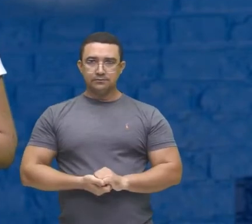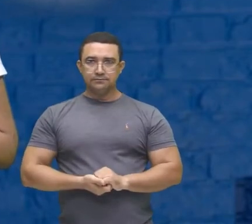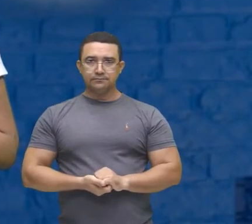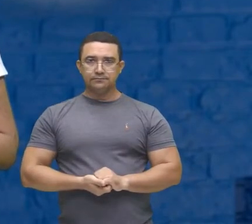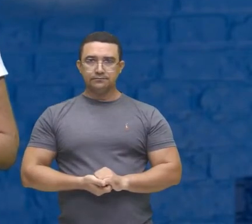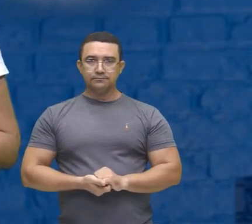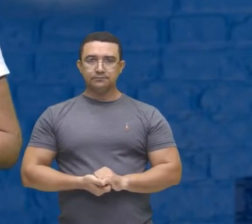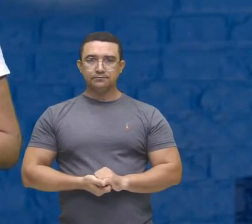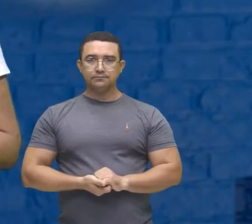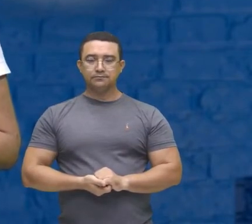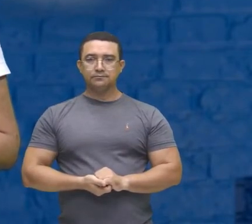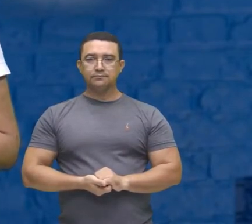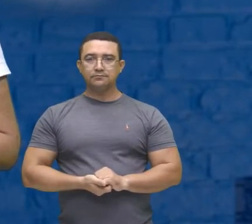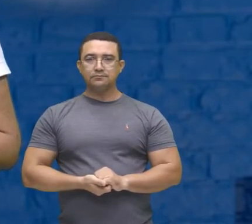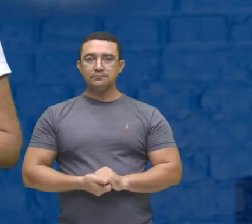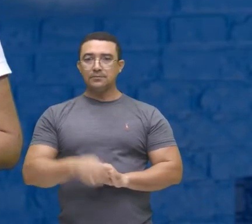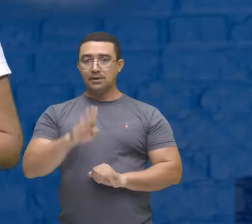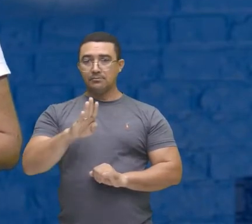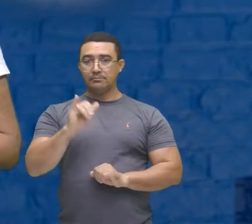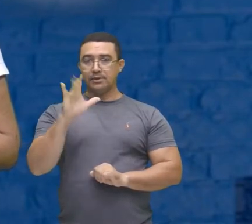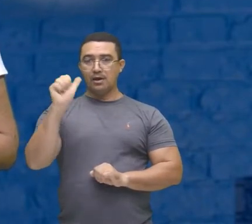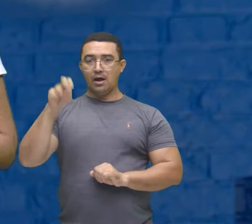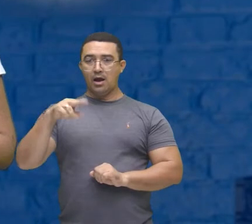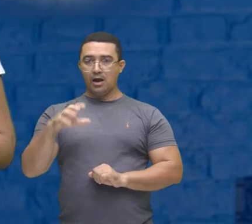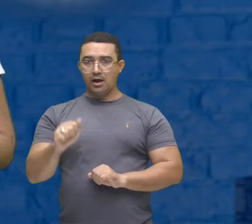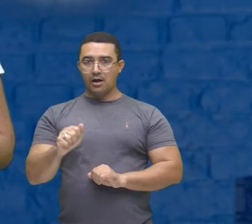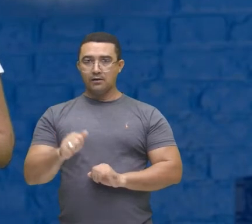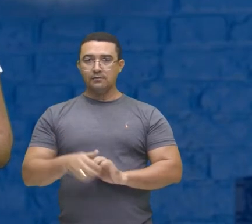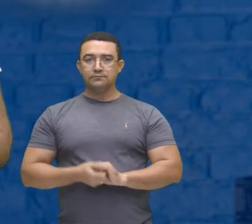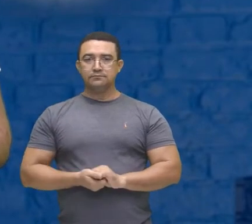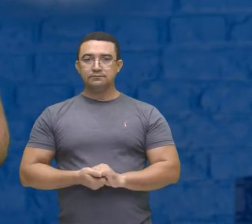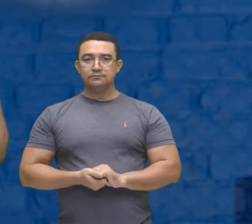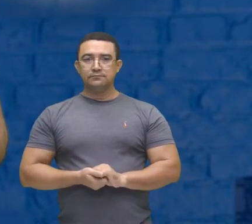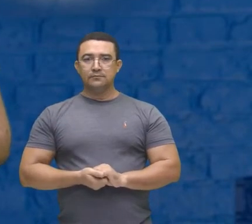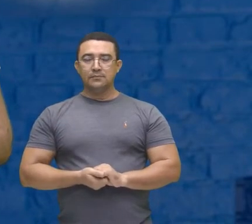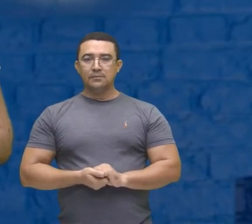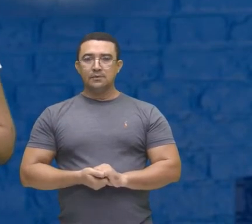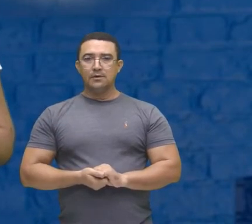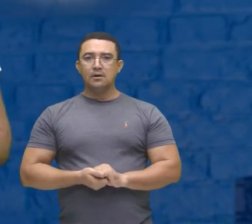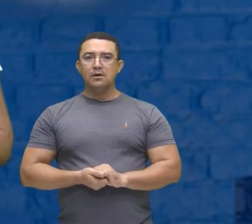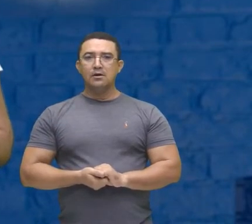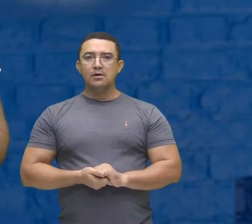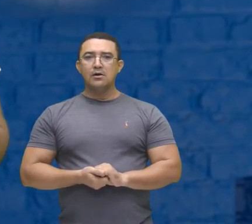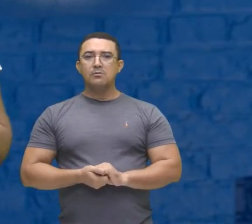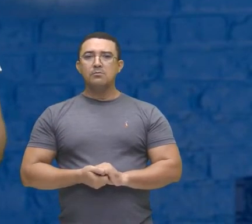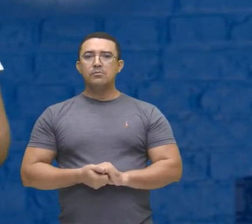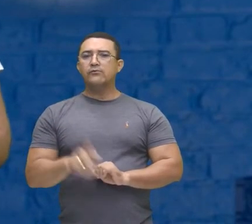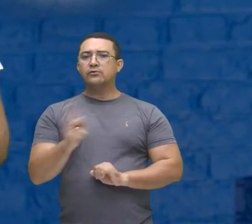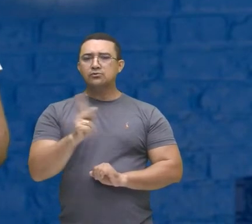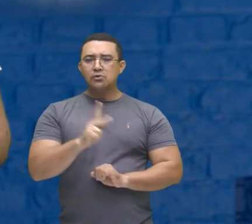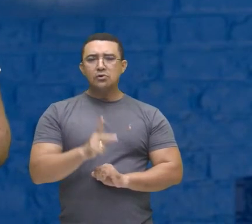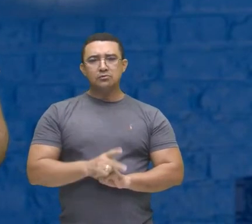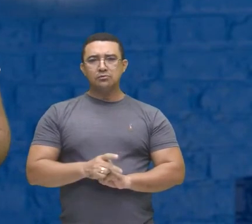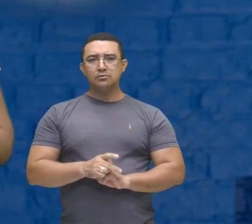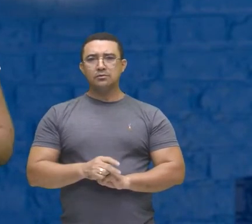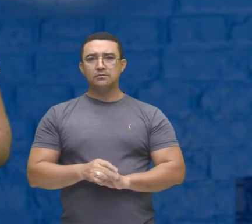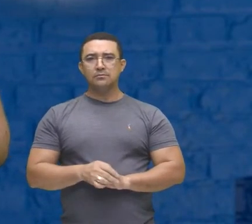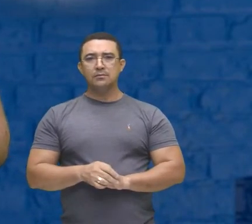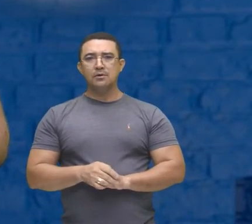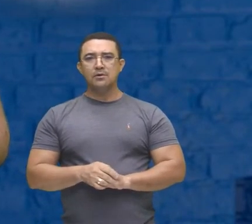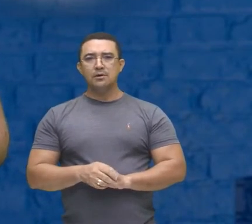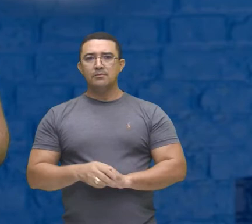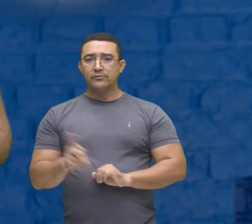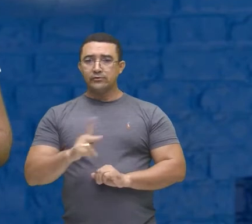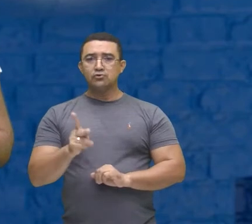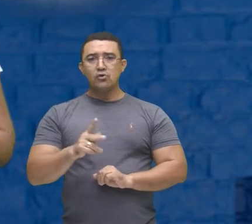nervosos, curiosos. A Bianca Oliveira. Bianca Oliveira diz assim: professora, olha que legal, professora, né? Eu gosto quando